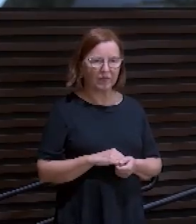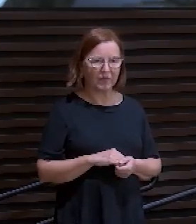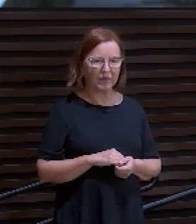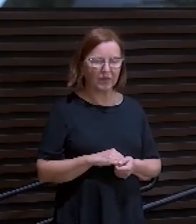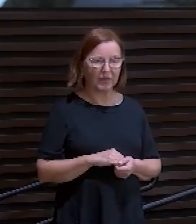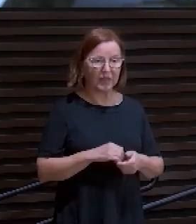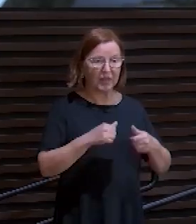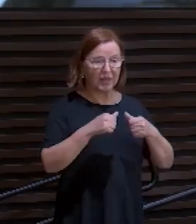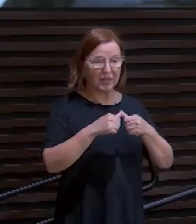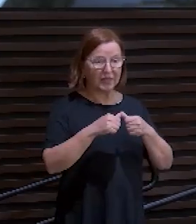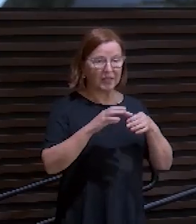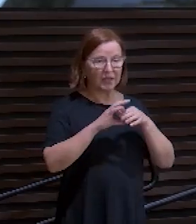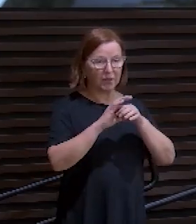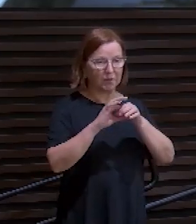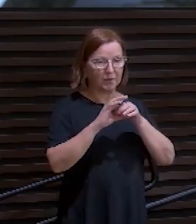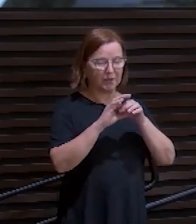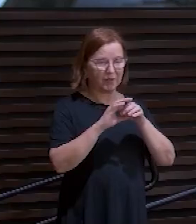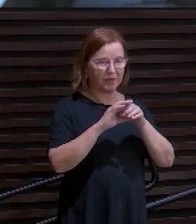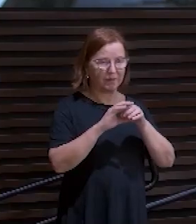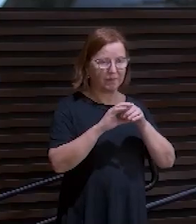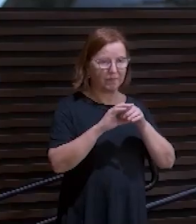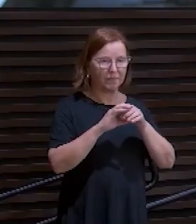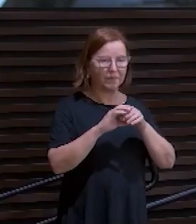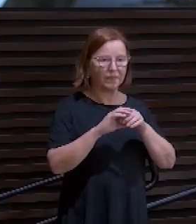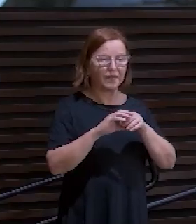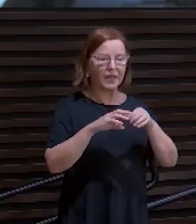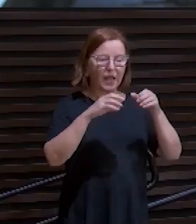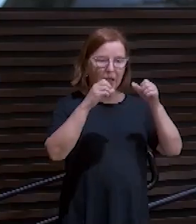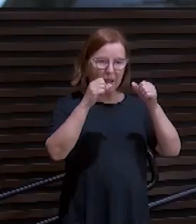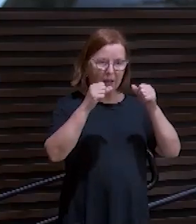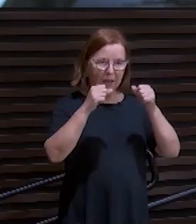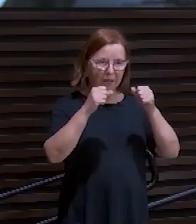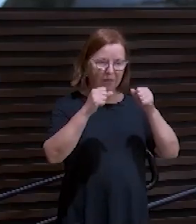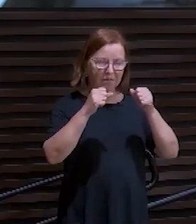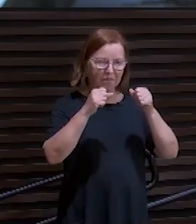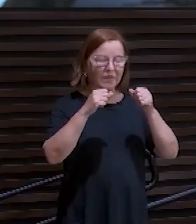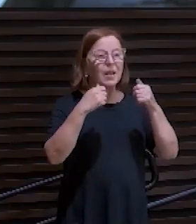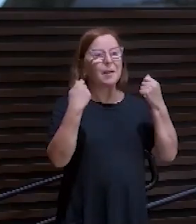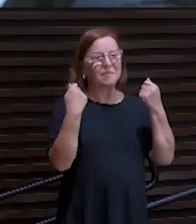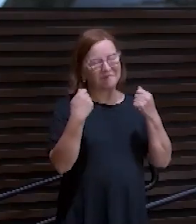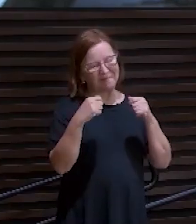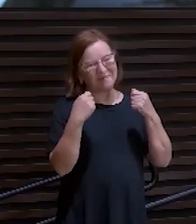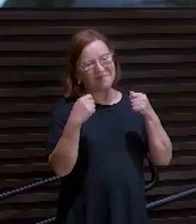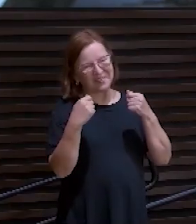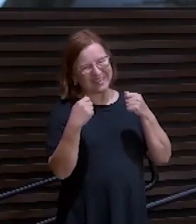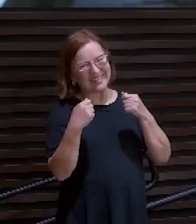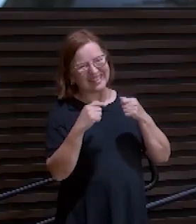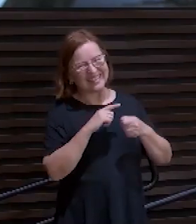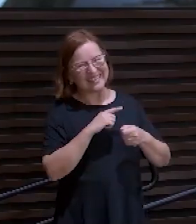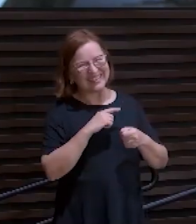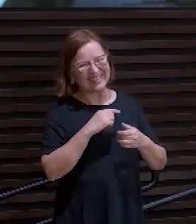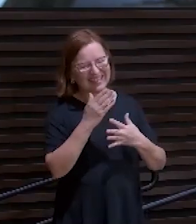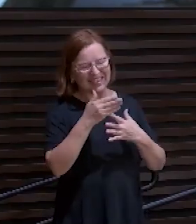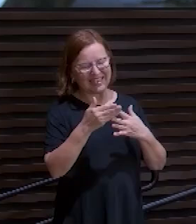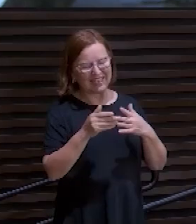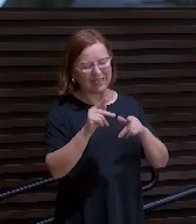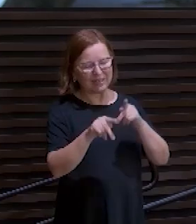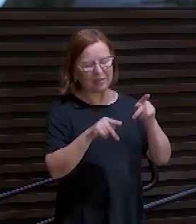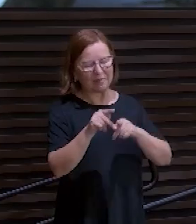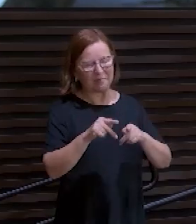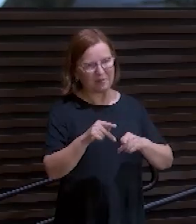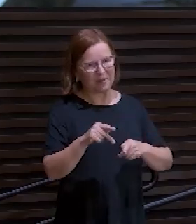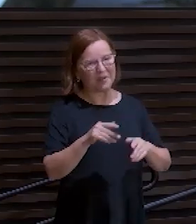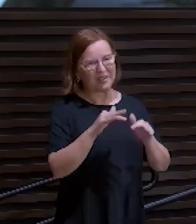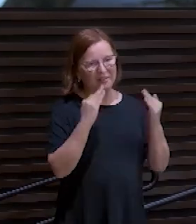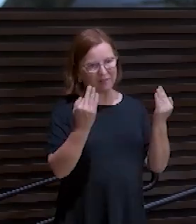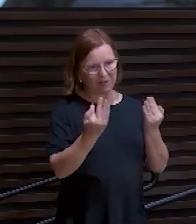Essa relação ela precisa se dar na intimidade da família. Nós precisamos aprender como lidar com o nosso